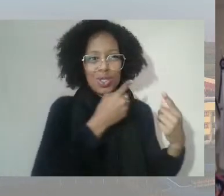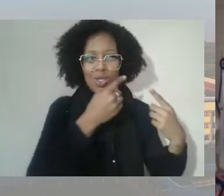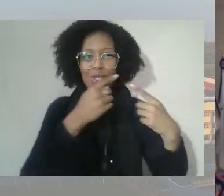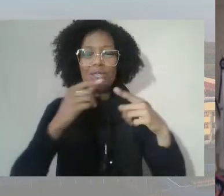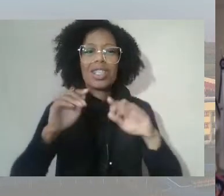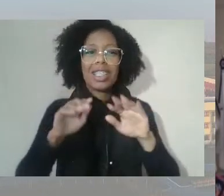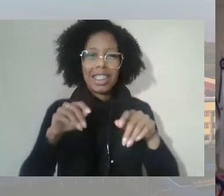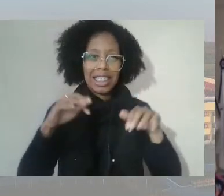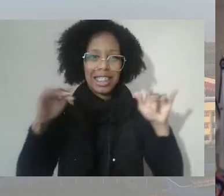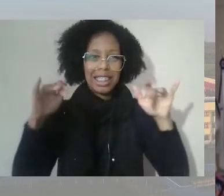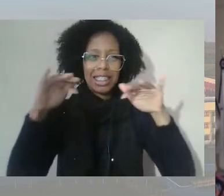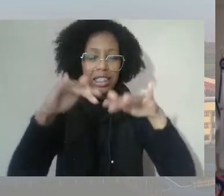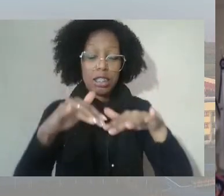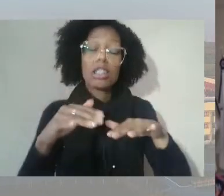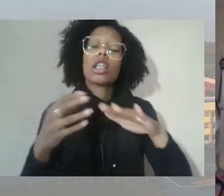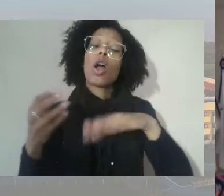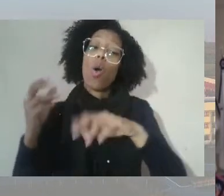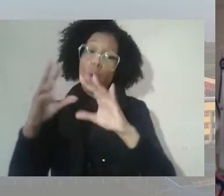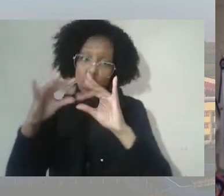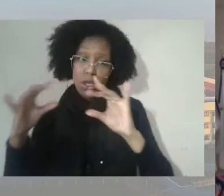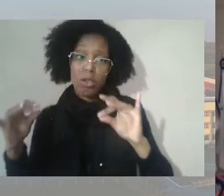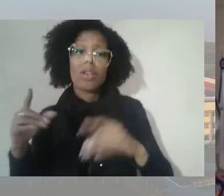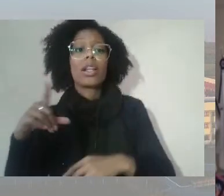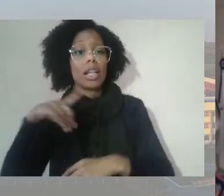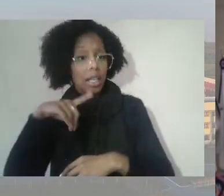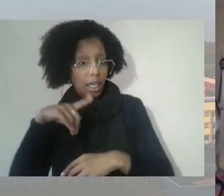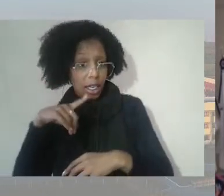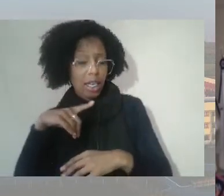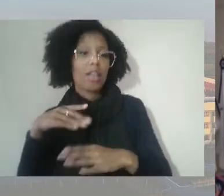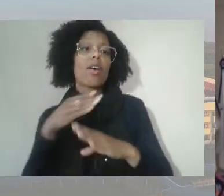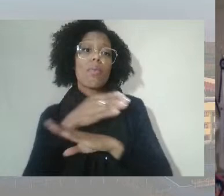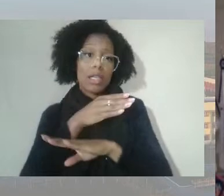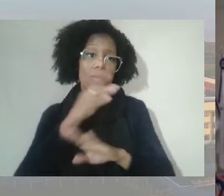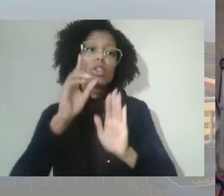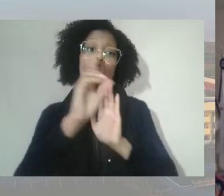Jaguarão, houve sim, efetivamente, a participação da diretora do